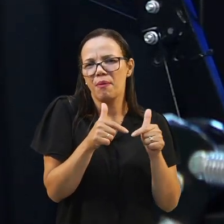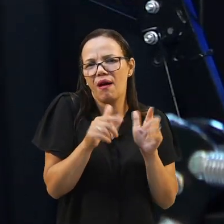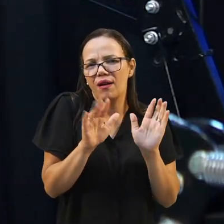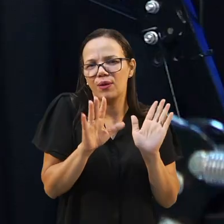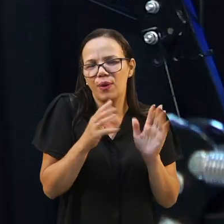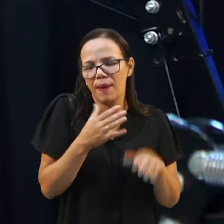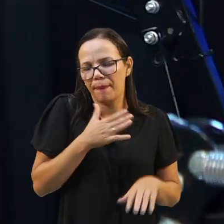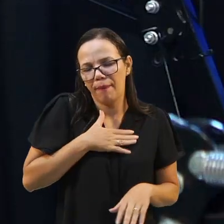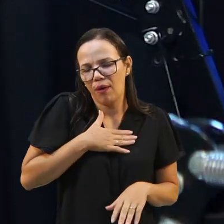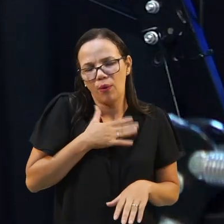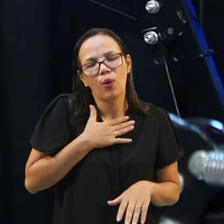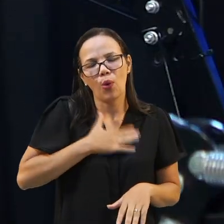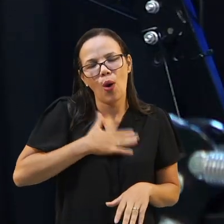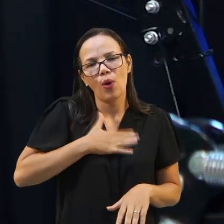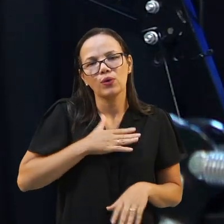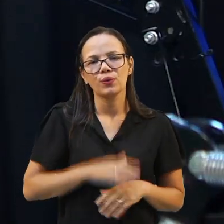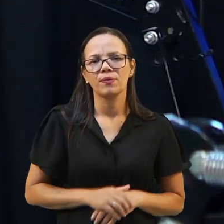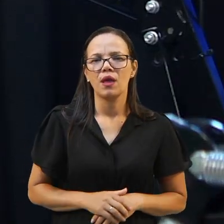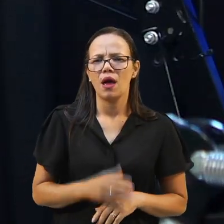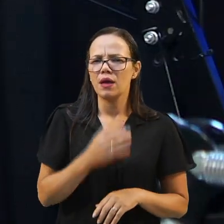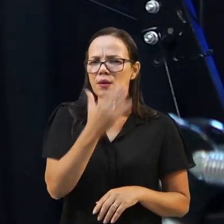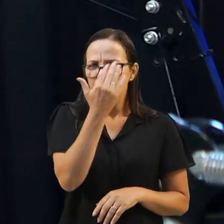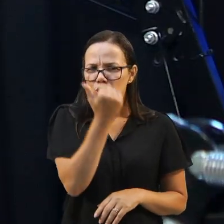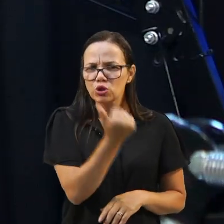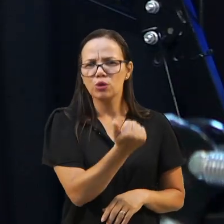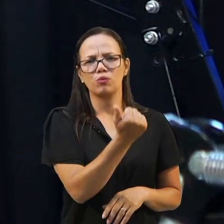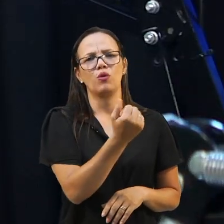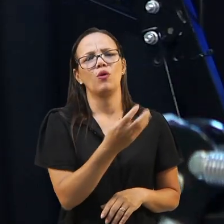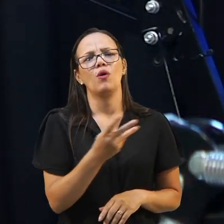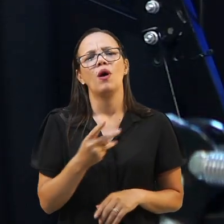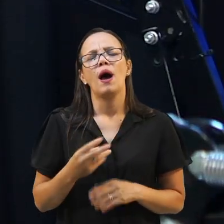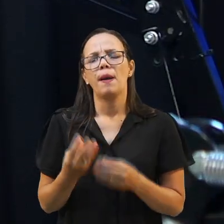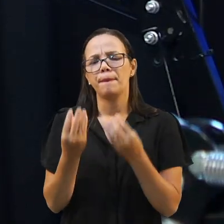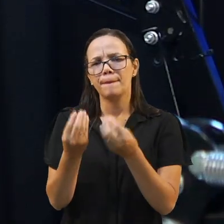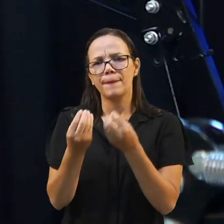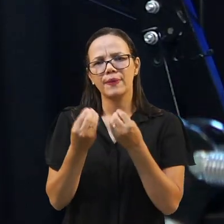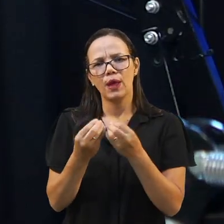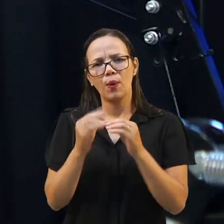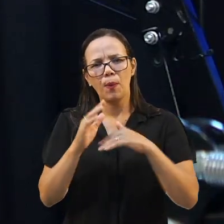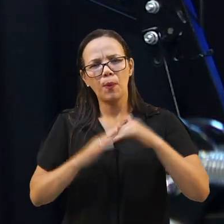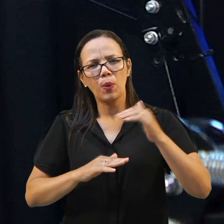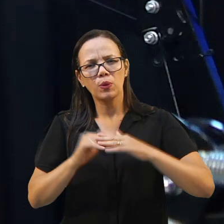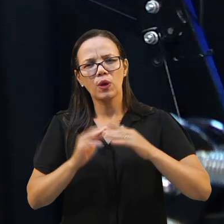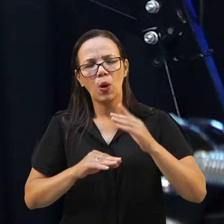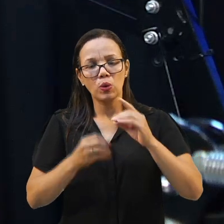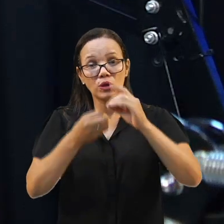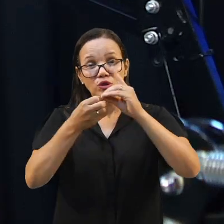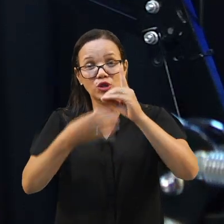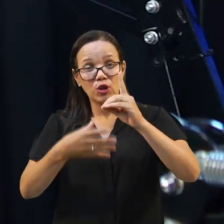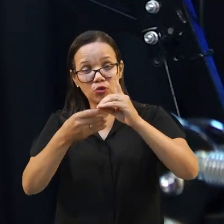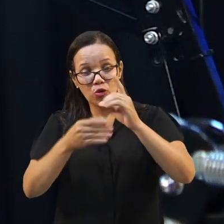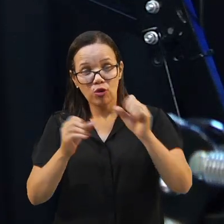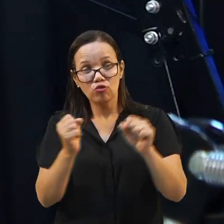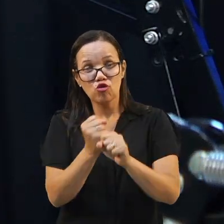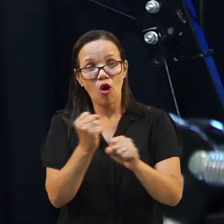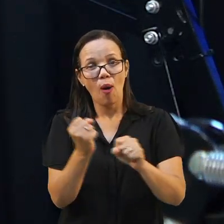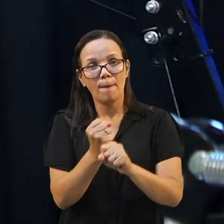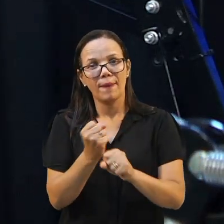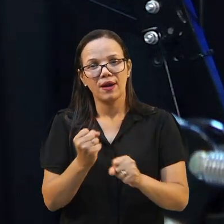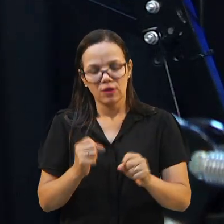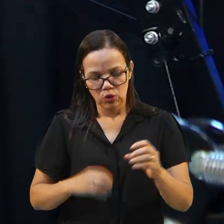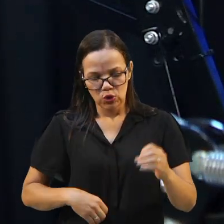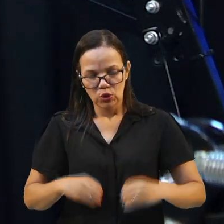institucional. E ele me nomeou como diretor de obras num período que a universidade era